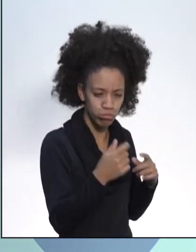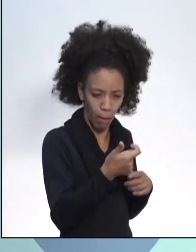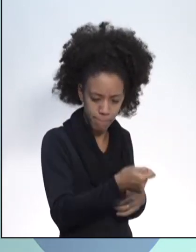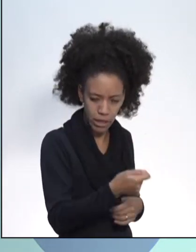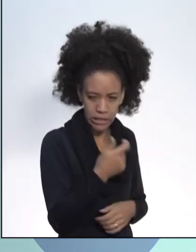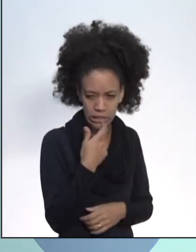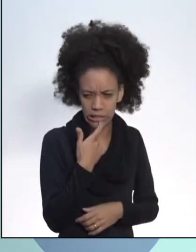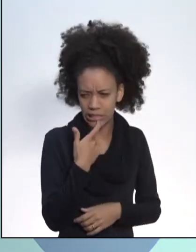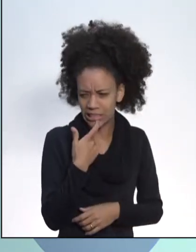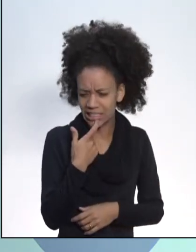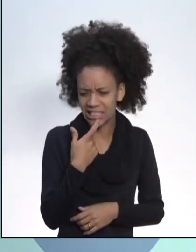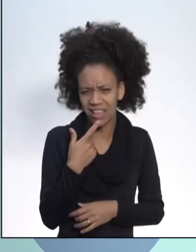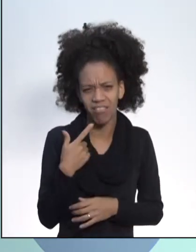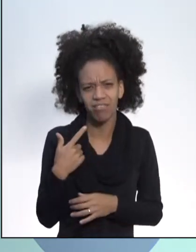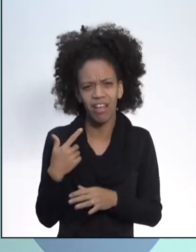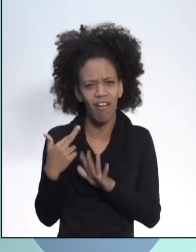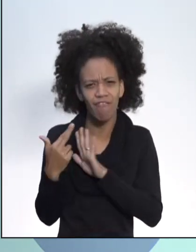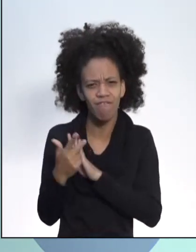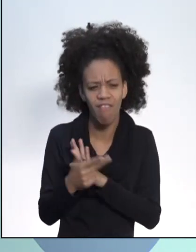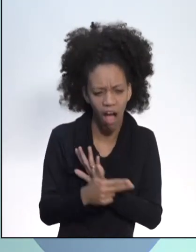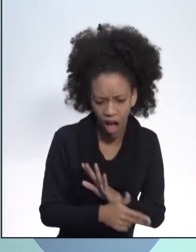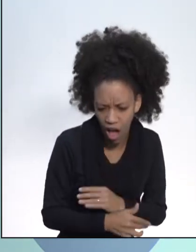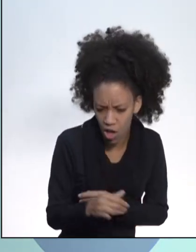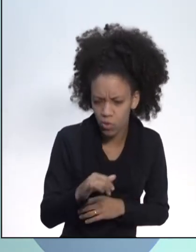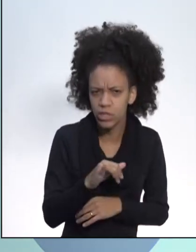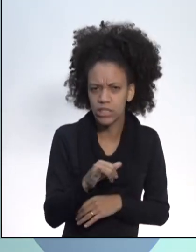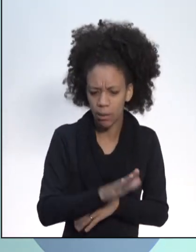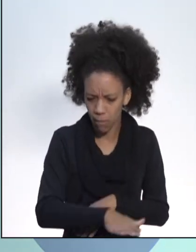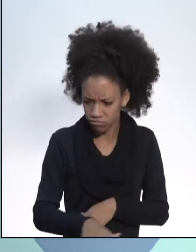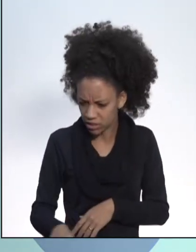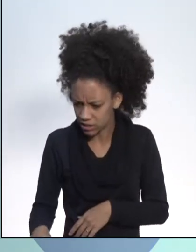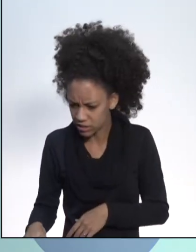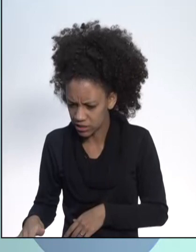tiver vários irmãozinhos, vários